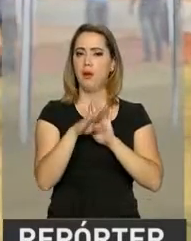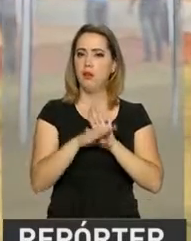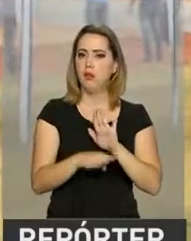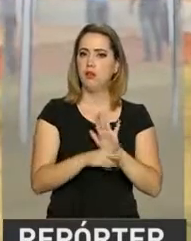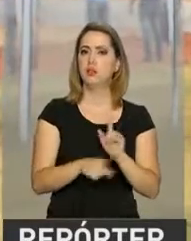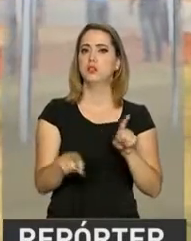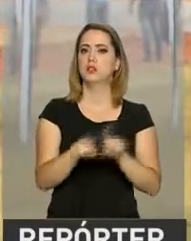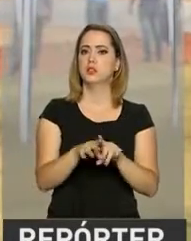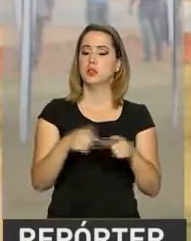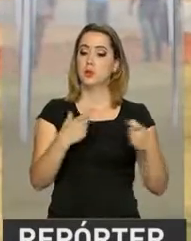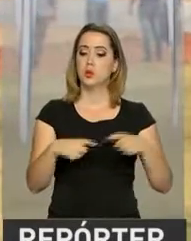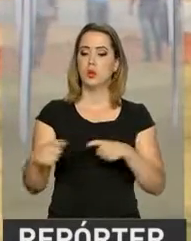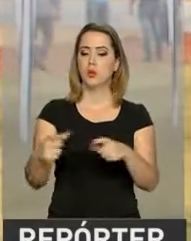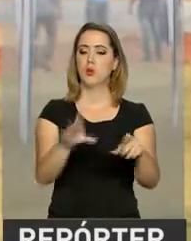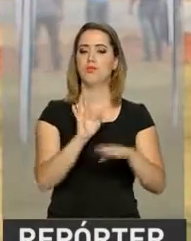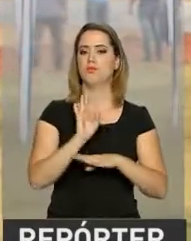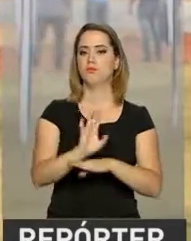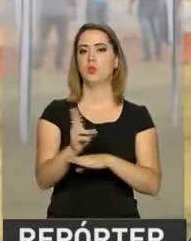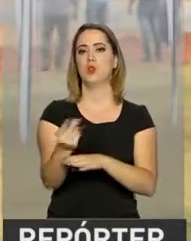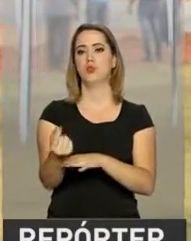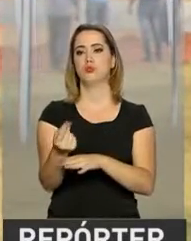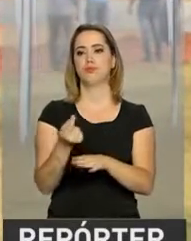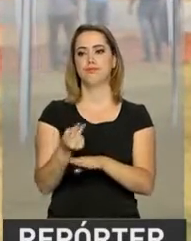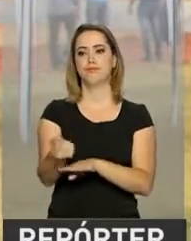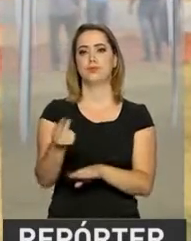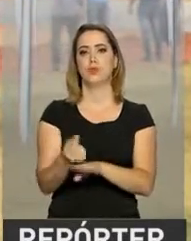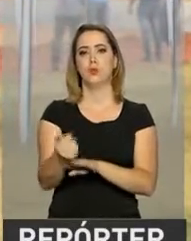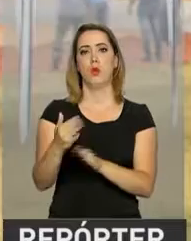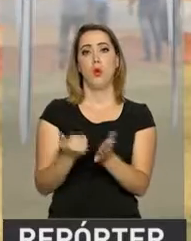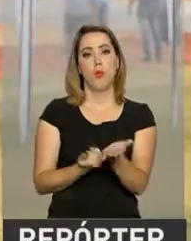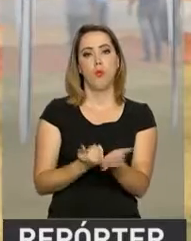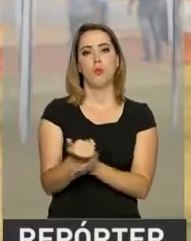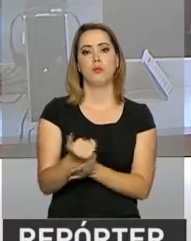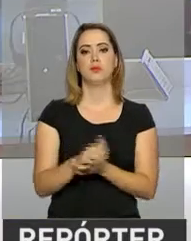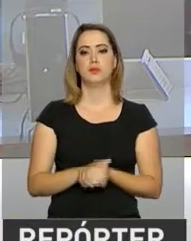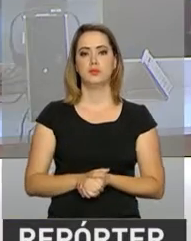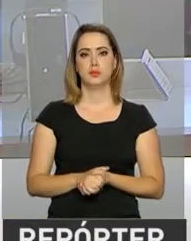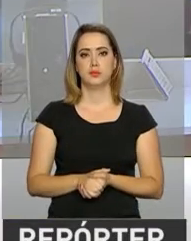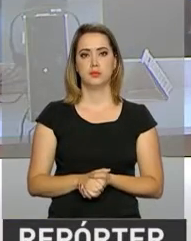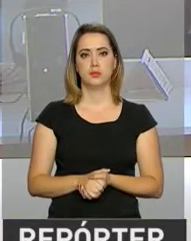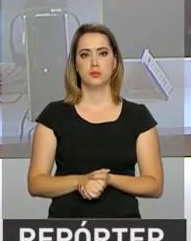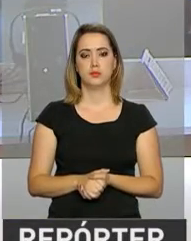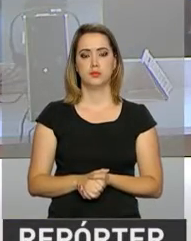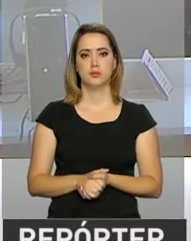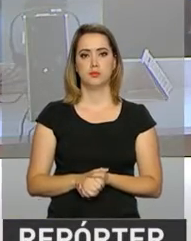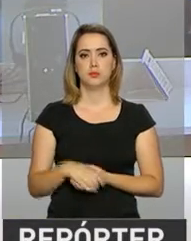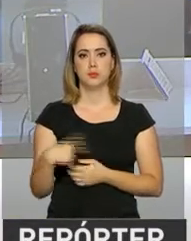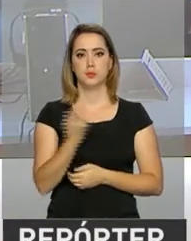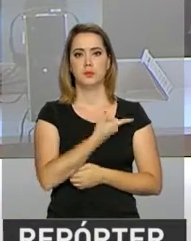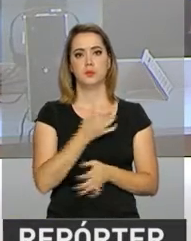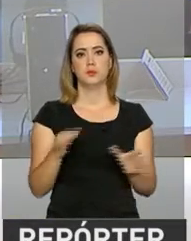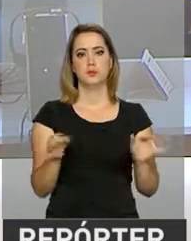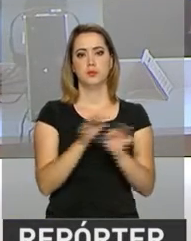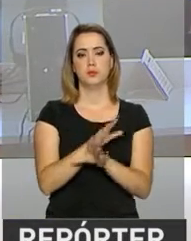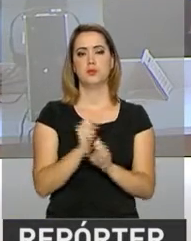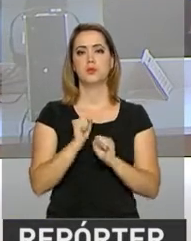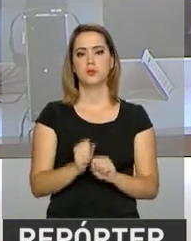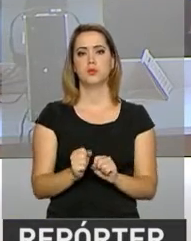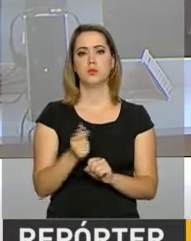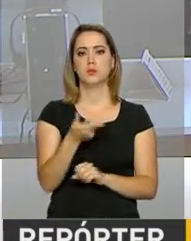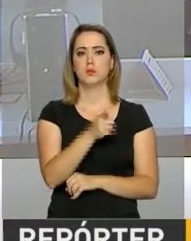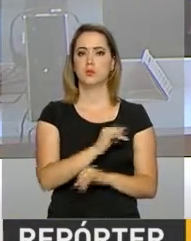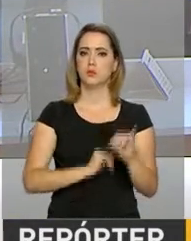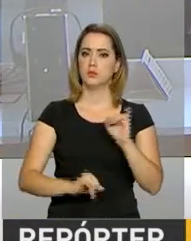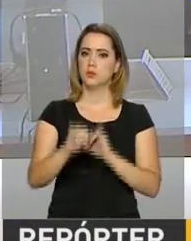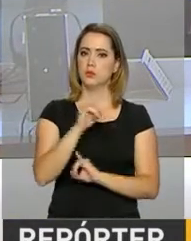também algumas áreas ajudar com recurso para que eles possam implementar esse plano nós ficamos por aqui podendo voltar a qualquer